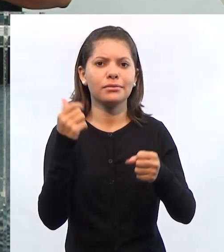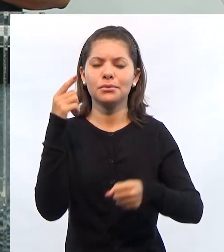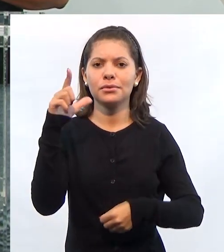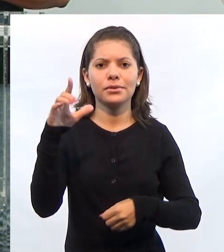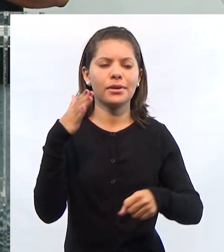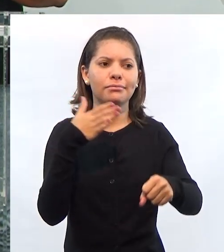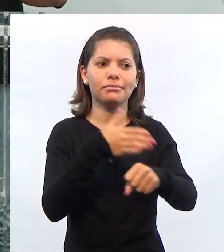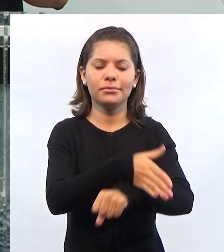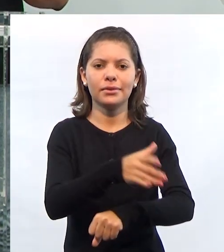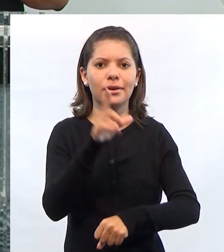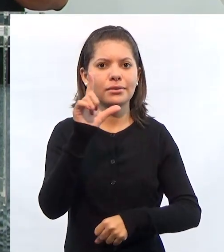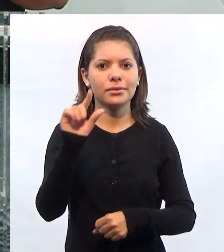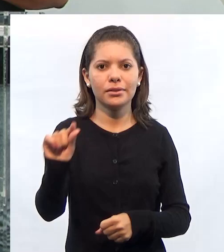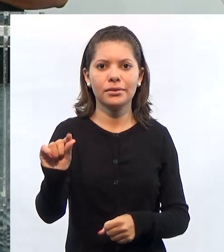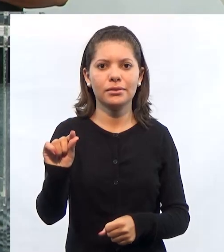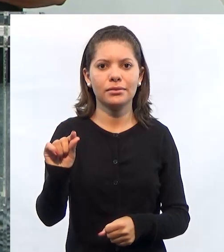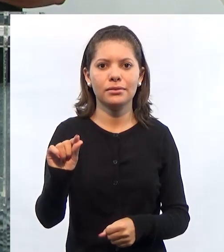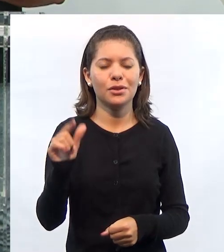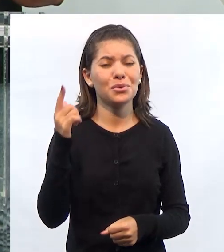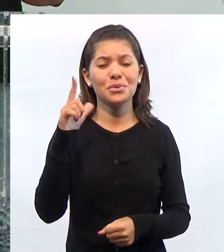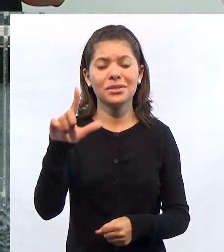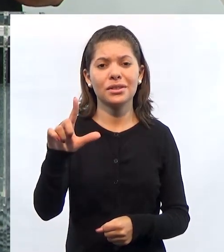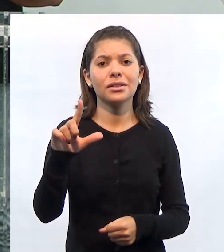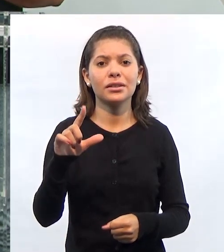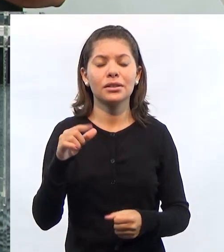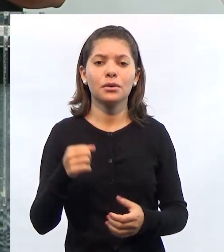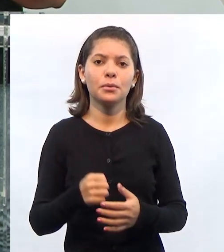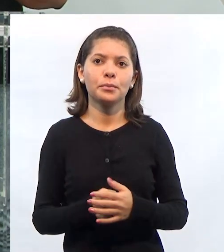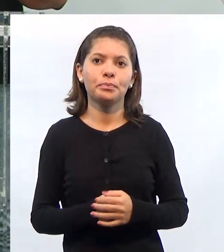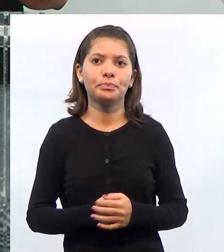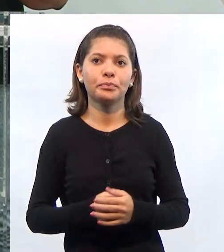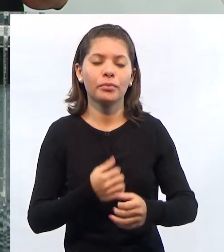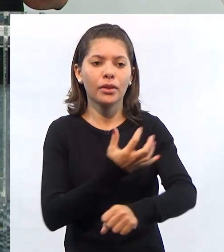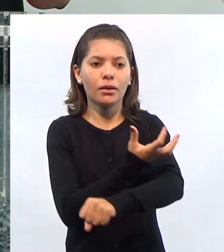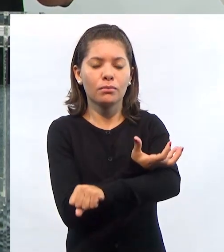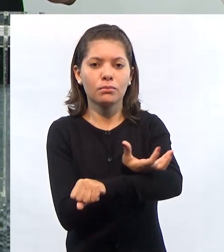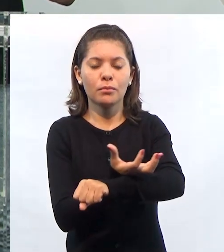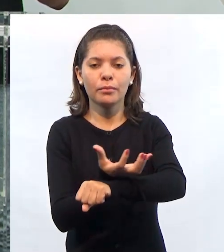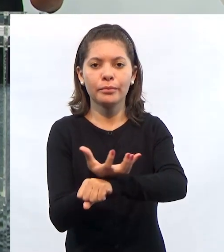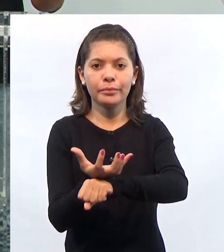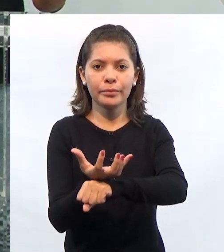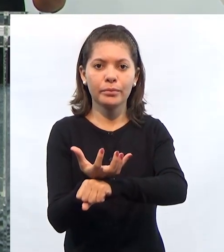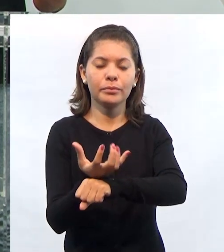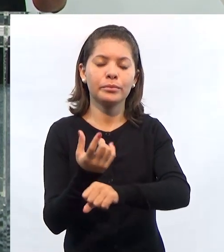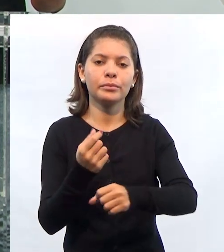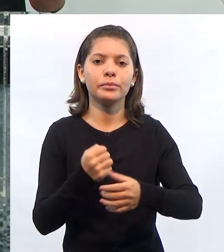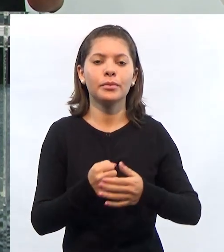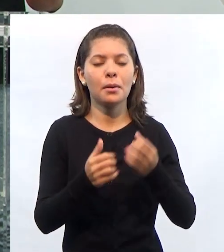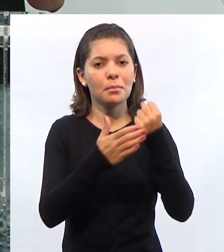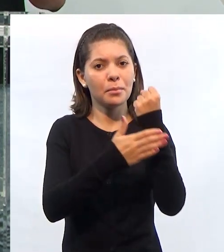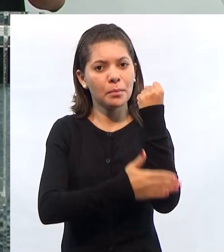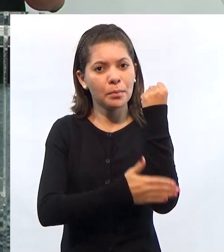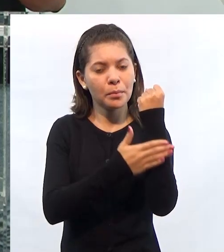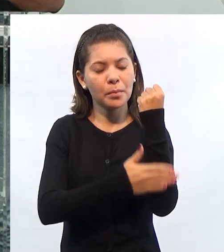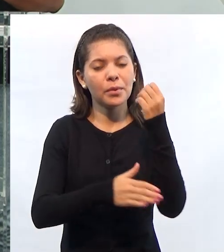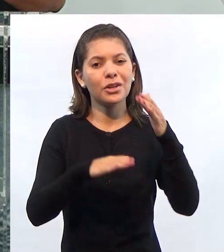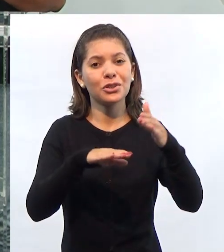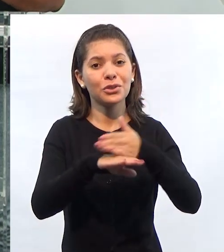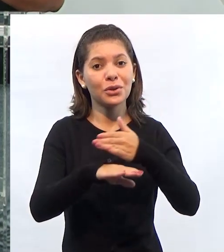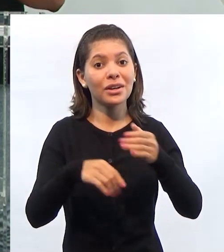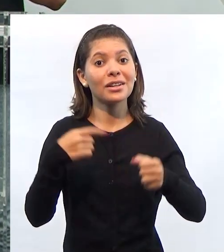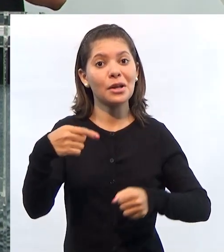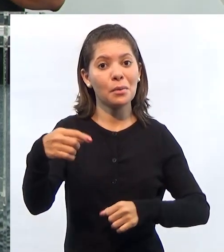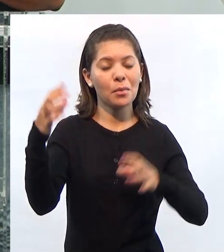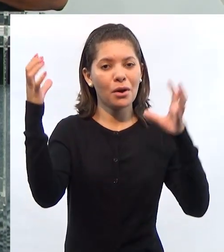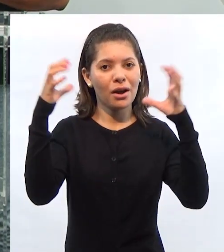sair com madeira. Então, quando o tempo está mais seco, na época da seca, as madeireiras fazem um estoque maior. Quando começa a chover,